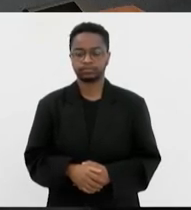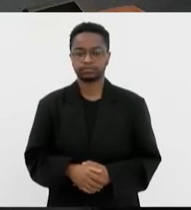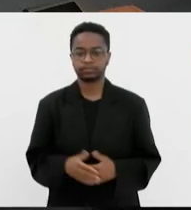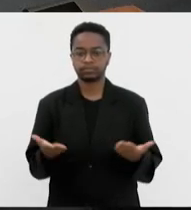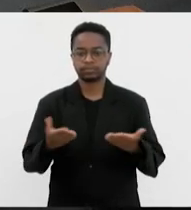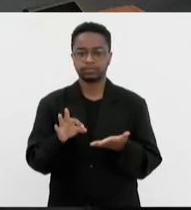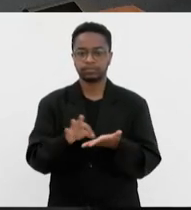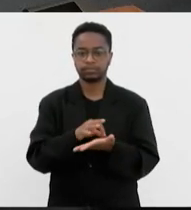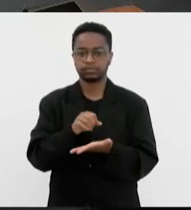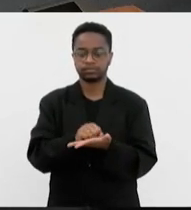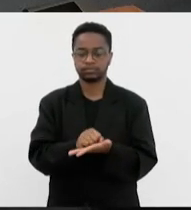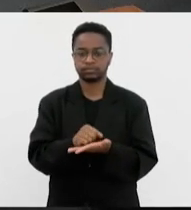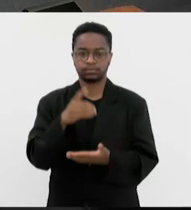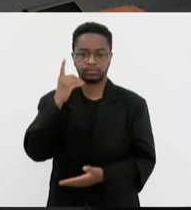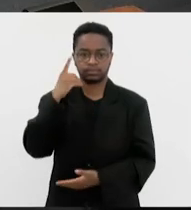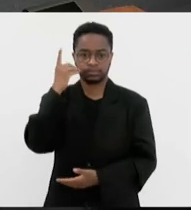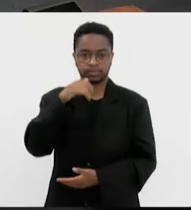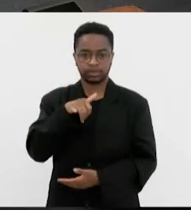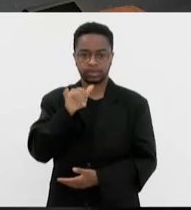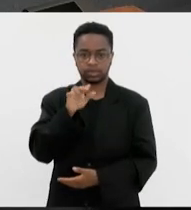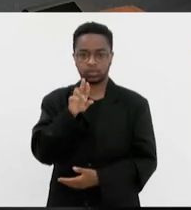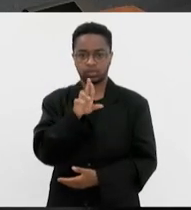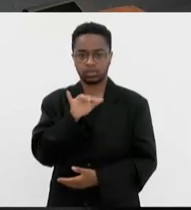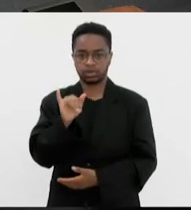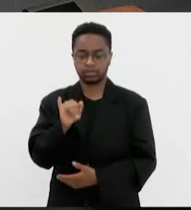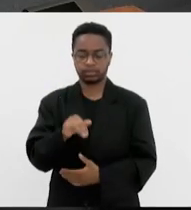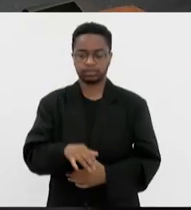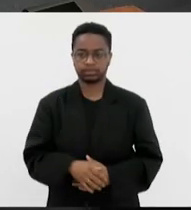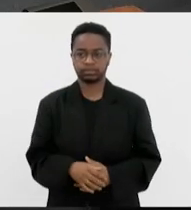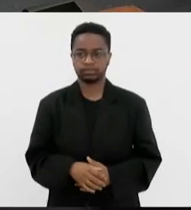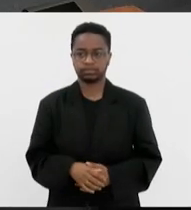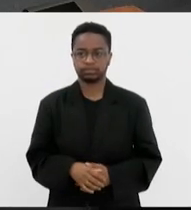Próximo orador inscrito, deputado Yuri Moura.